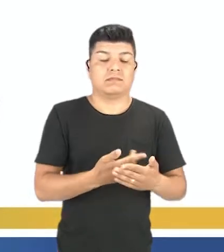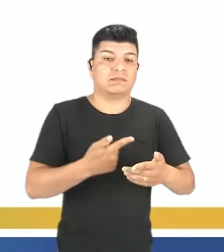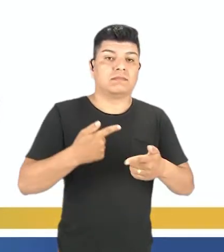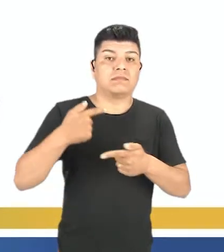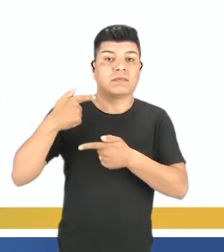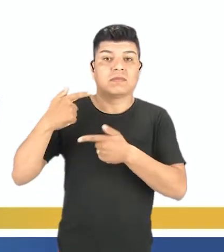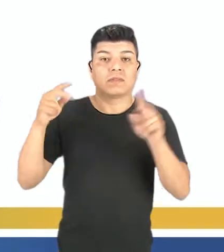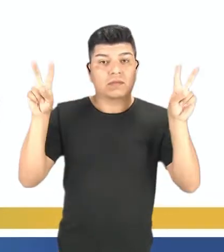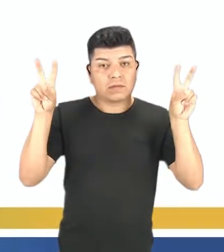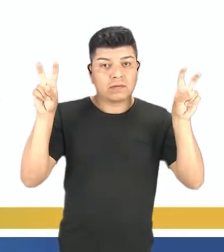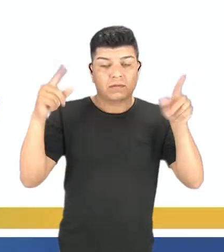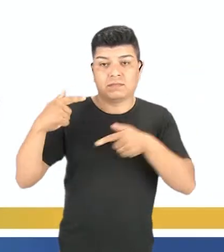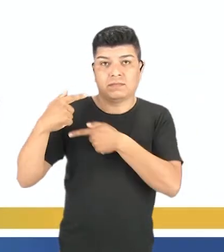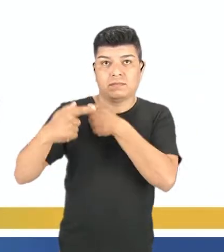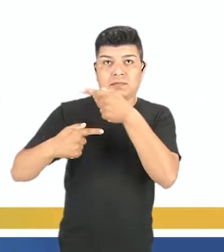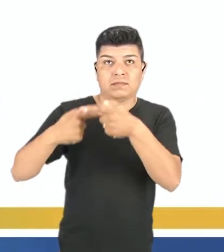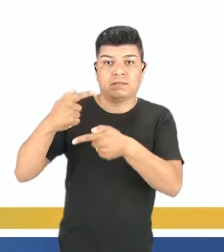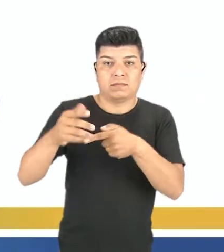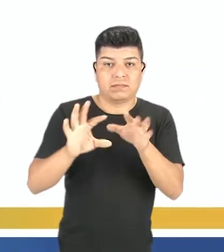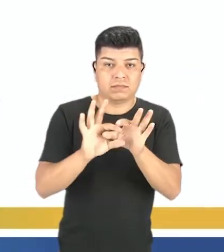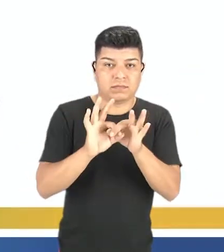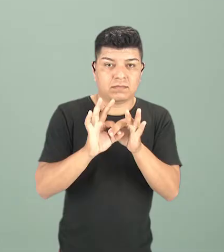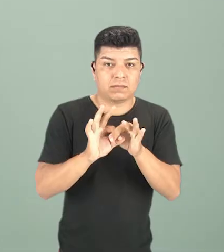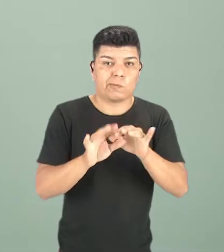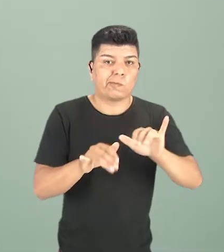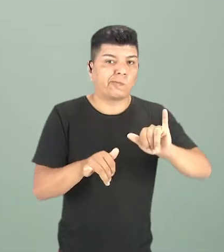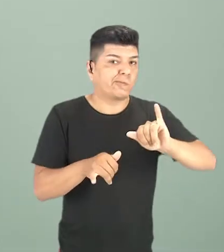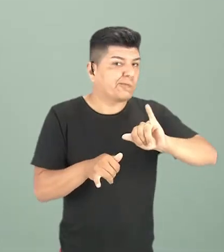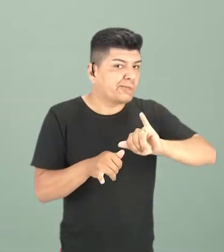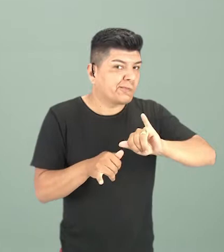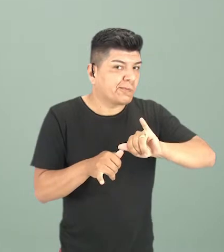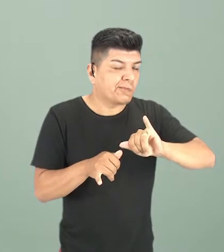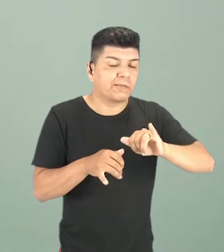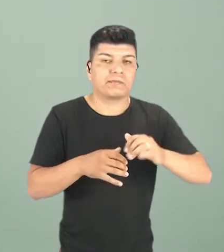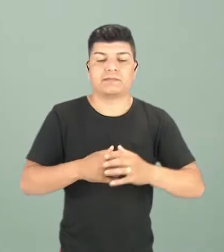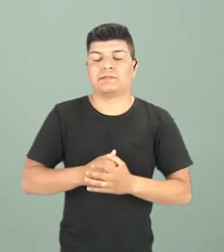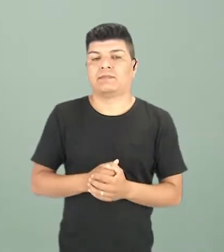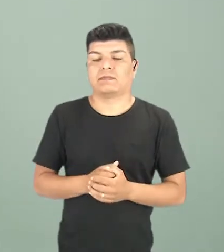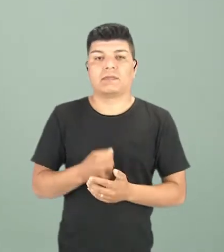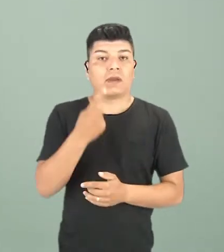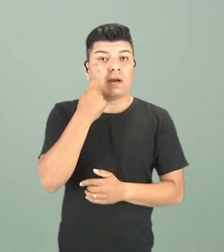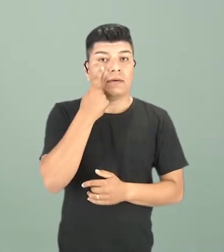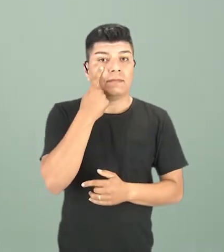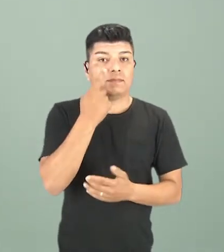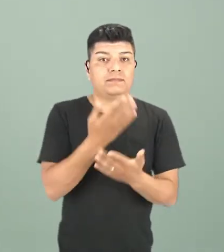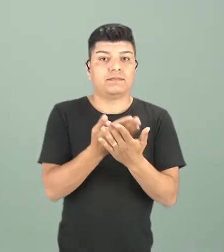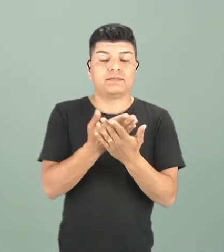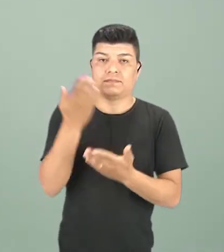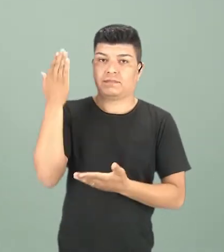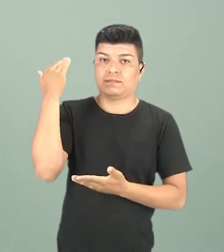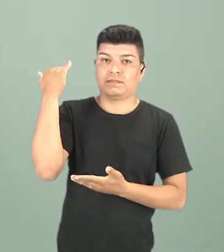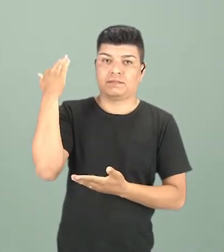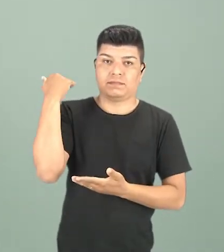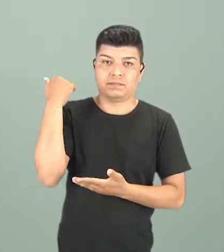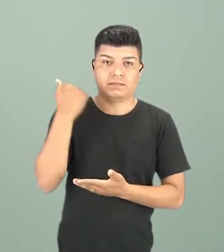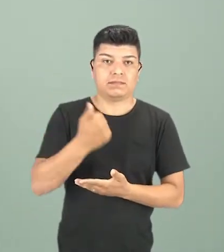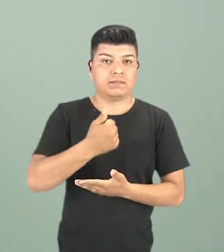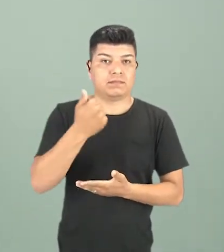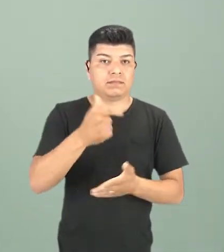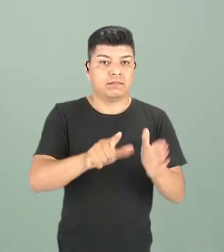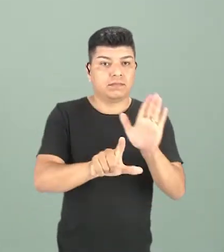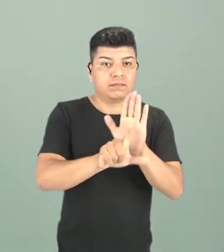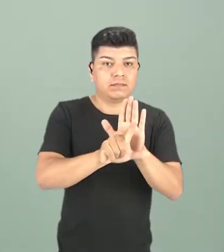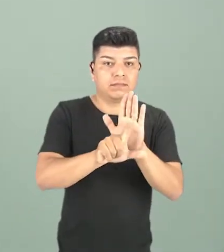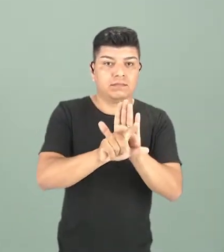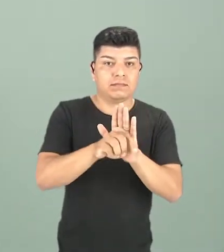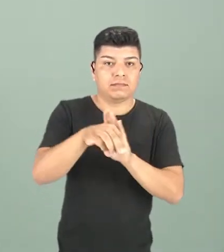a gente viu na aula passada a questão da primeira lei de Mendel, da segregação dos fatores,